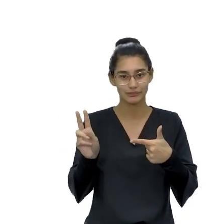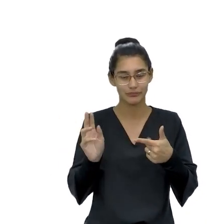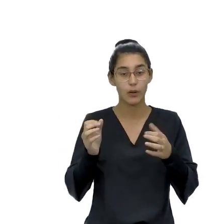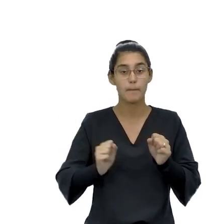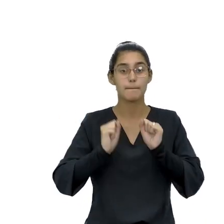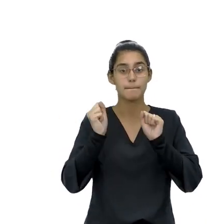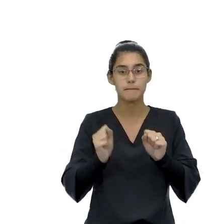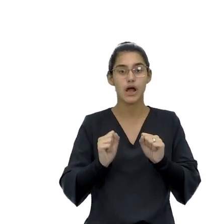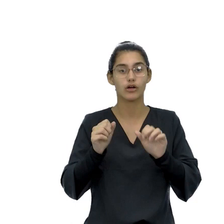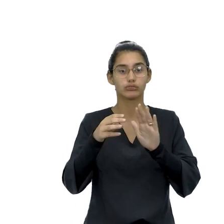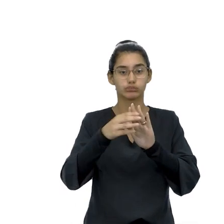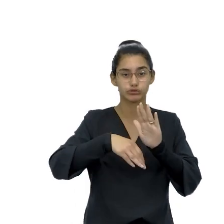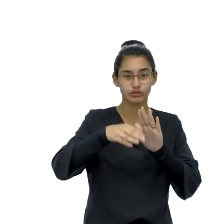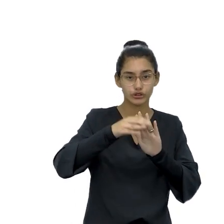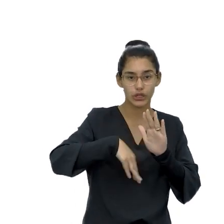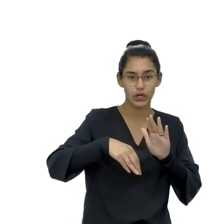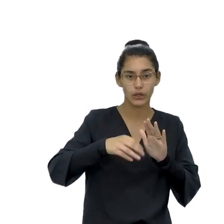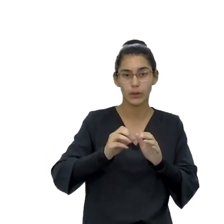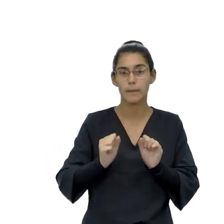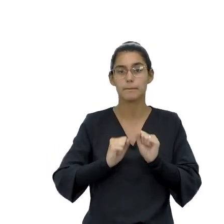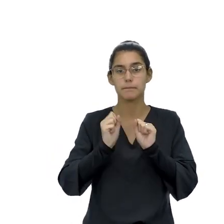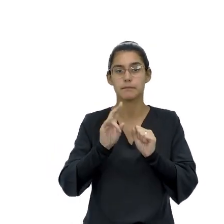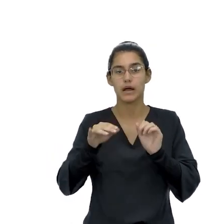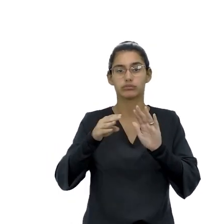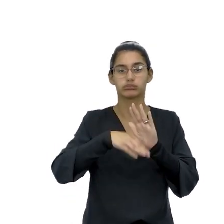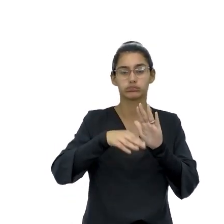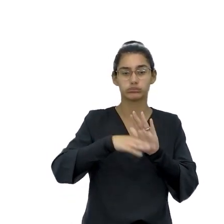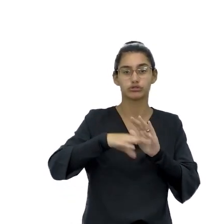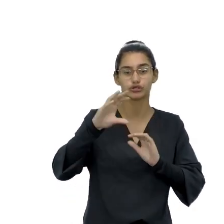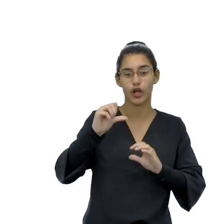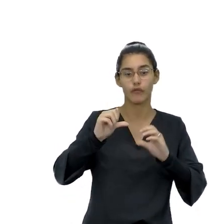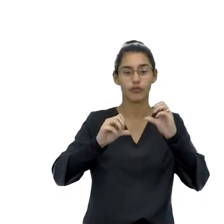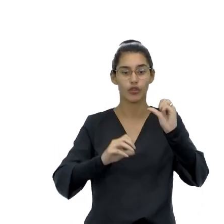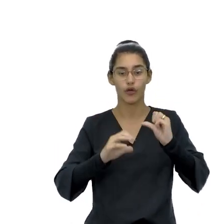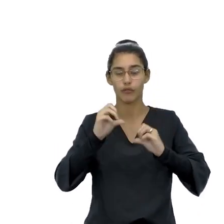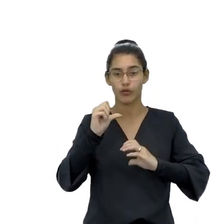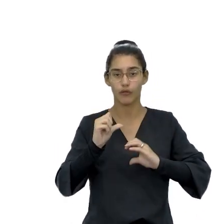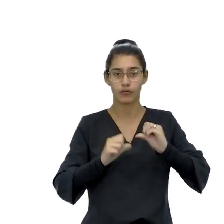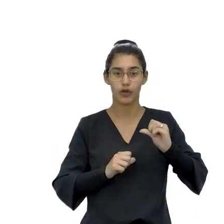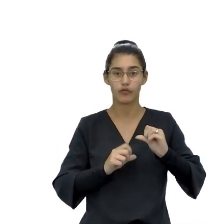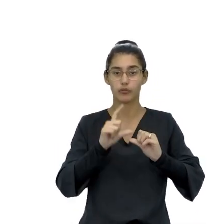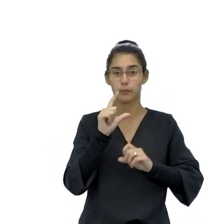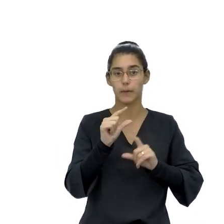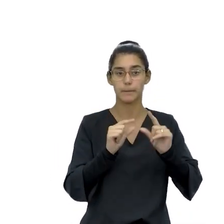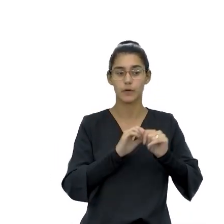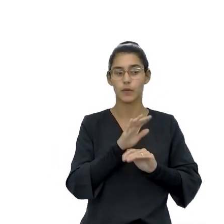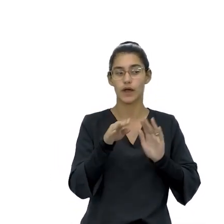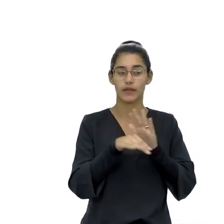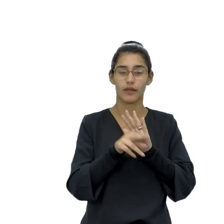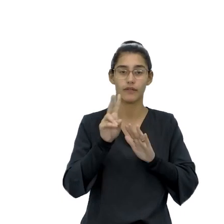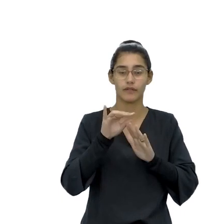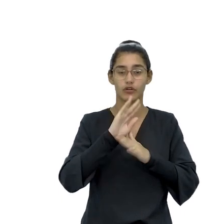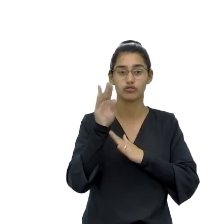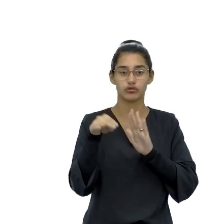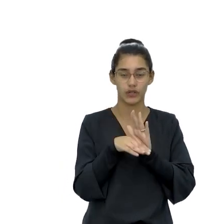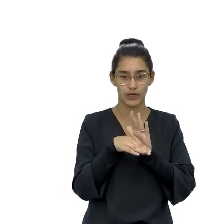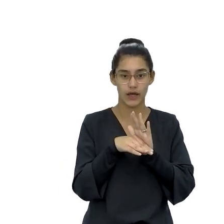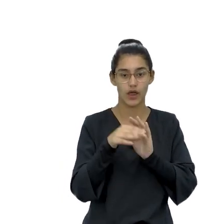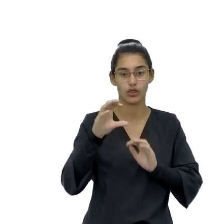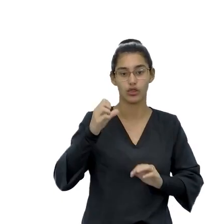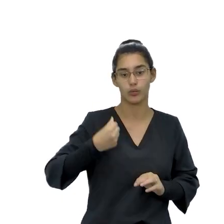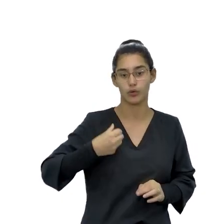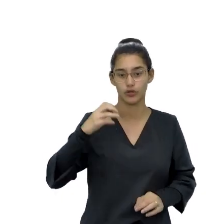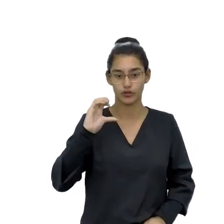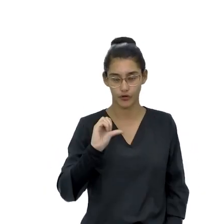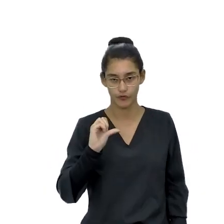ele pode ir tirando, né? Ele vai tirando de 9 em 9, ele vai tirando de pouco em pouco, até que ele vai chegar aqui no 9.